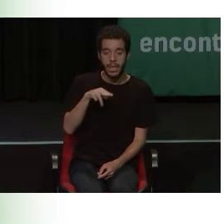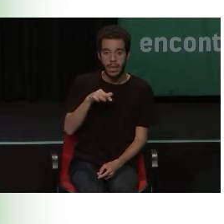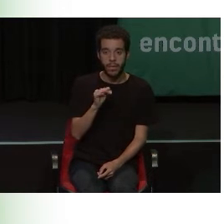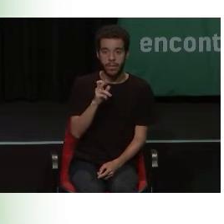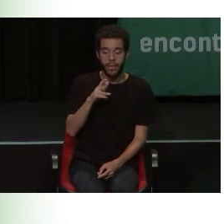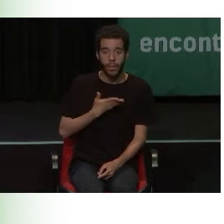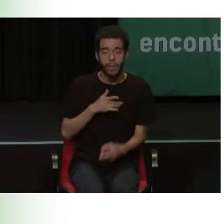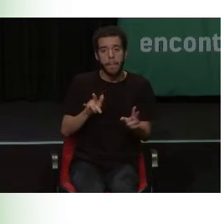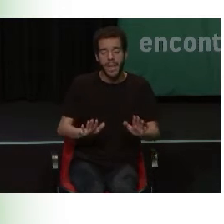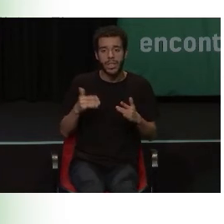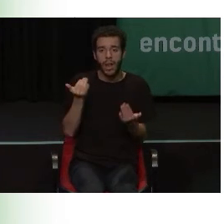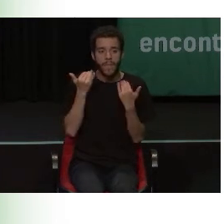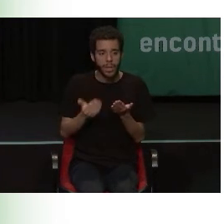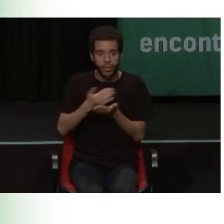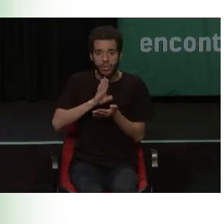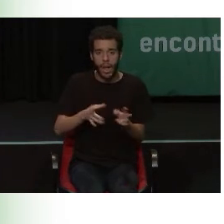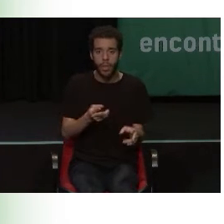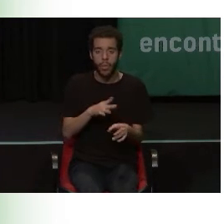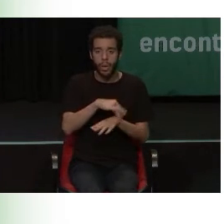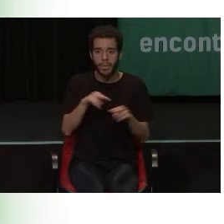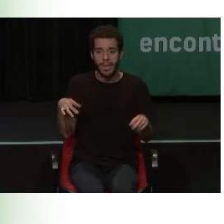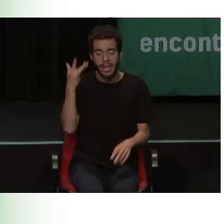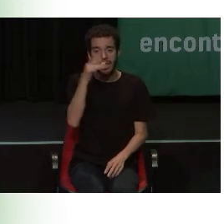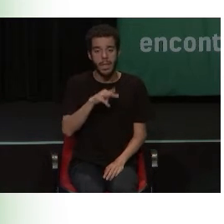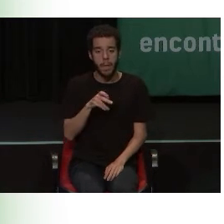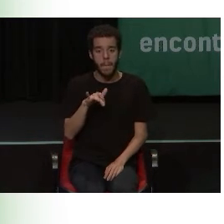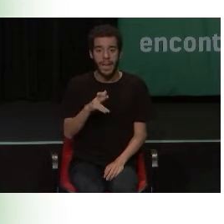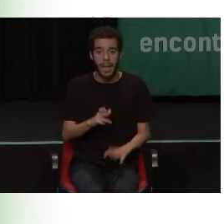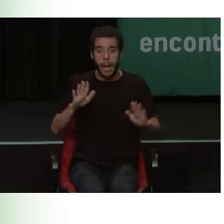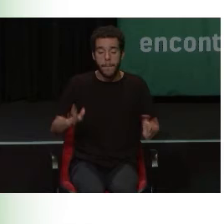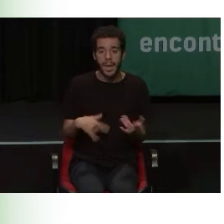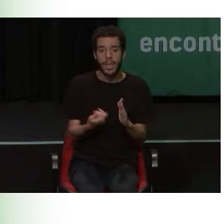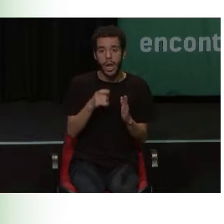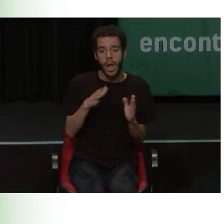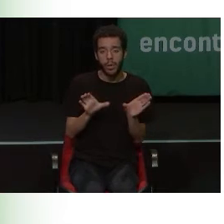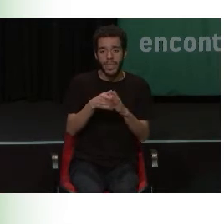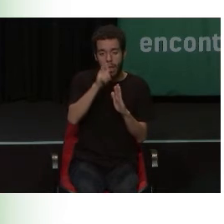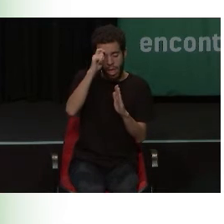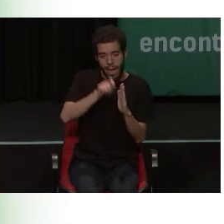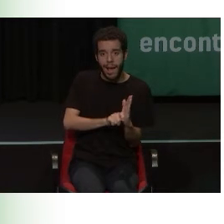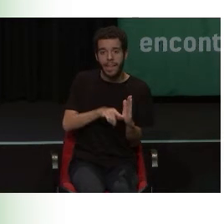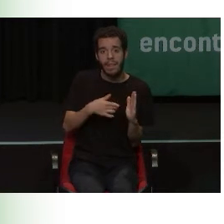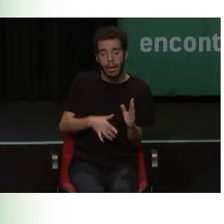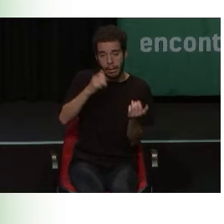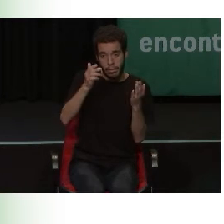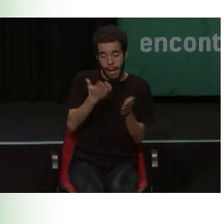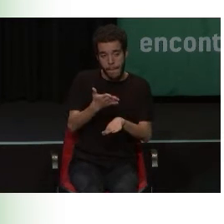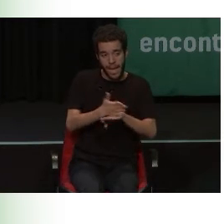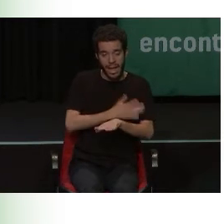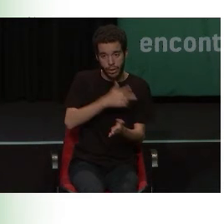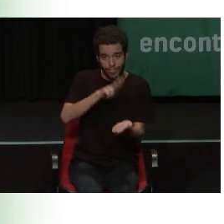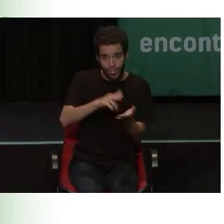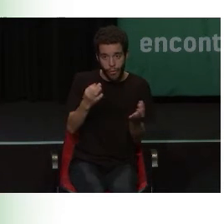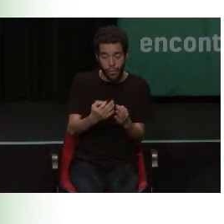no Hospital de Santa Maria, We have depois collected data de serem in aprovados, Santa obviamente, Maria pela Comissão de Hospital Ética. after being Temos approved já by the Ethic disponibilizado Commission. We